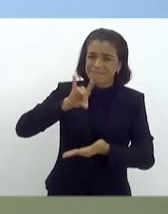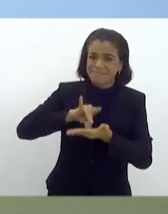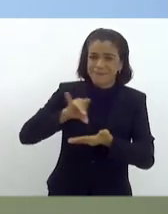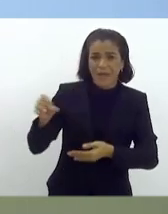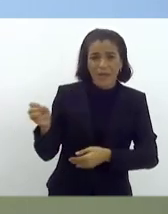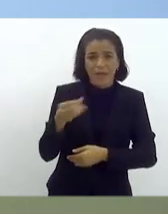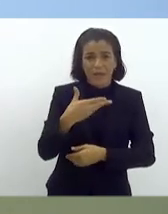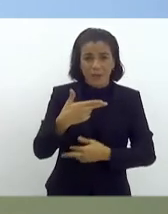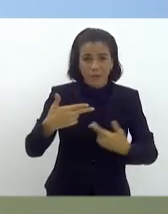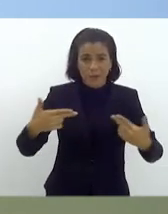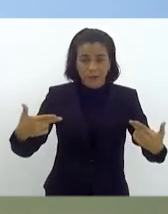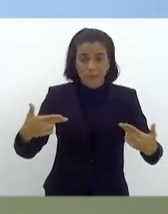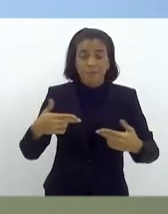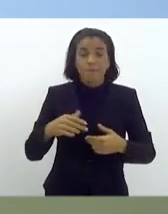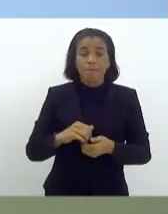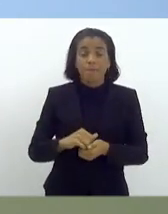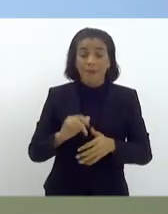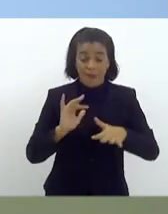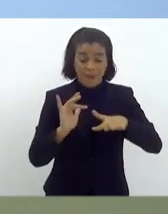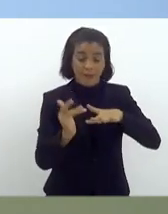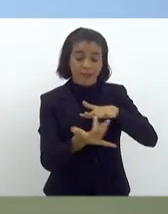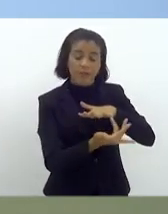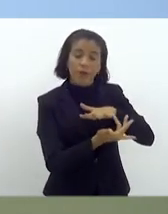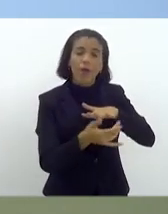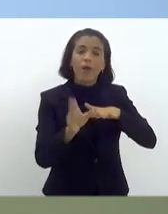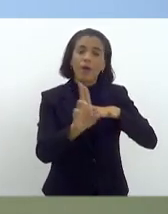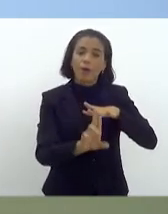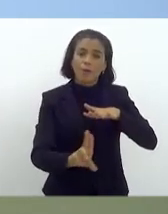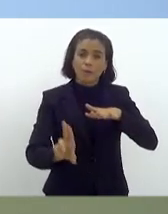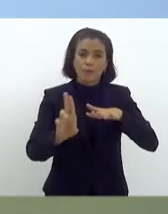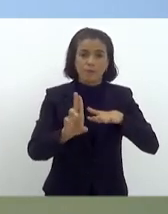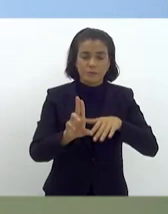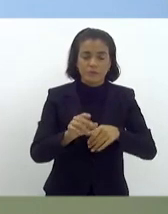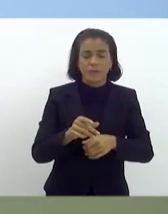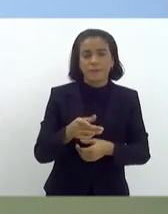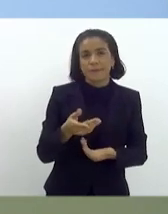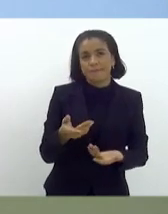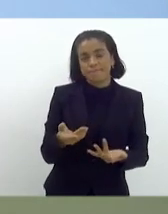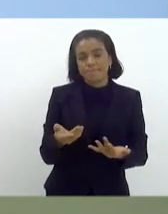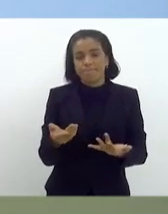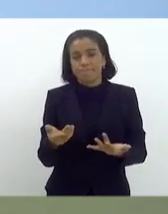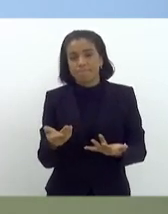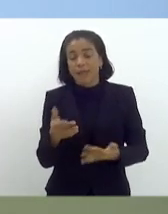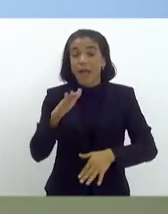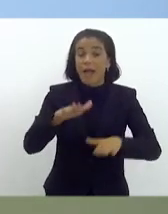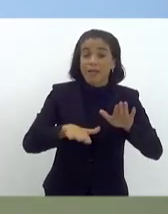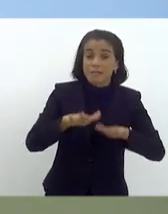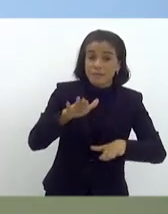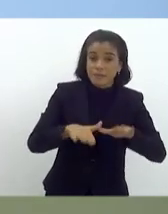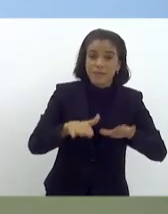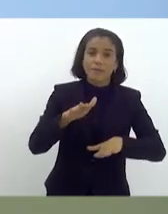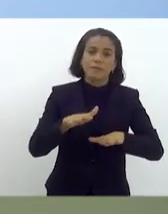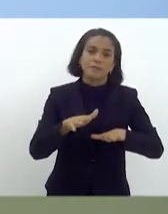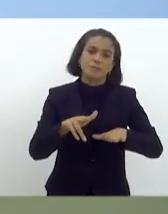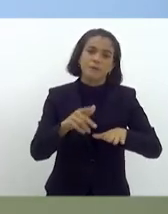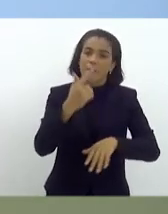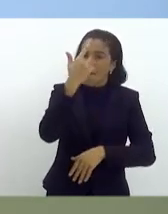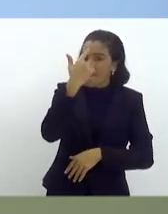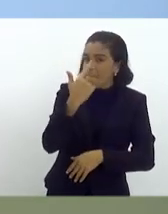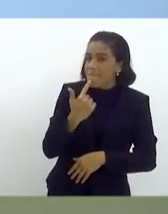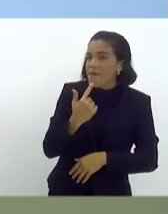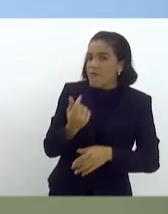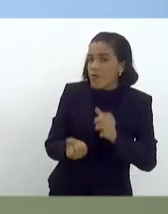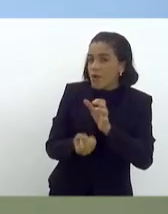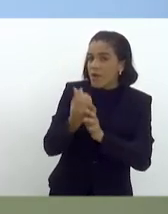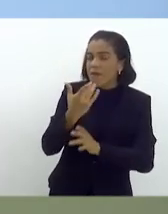será sempre essas redes sociais elas são utilizadas às vezes por meio da criação de perfis fakes